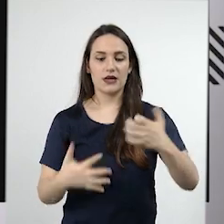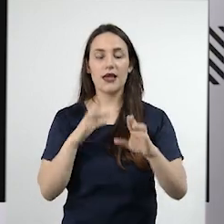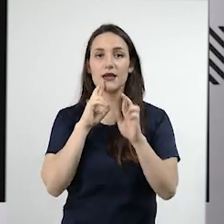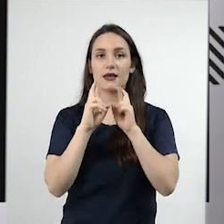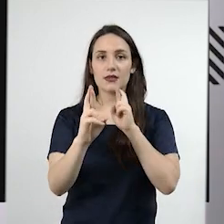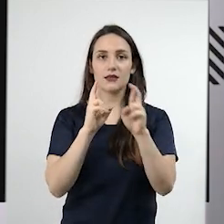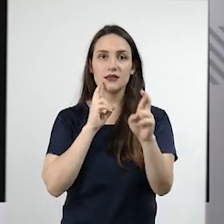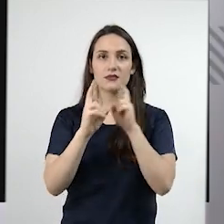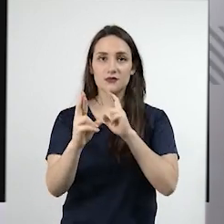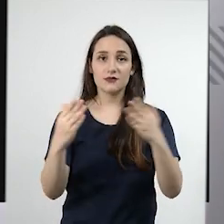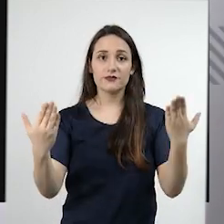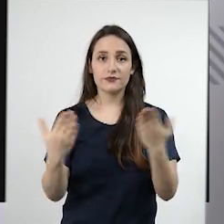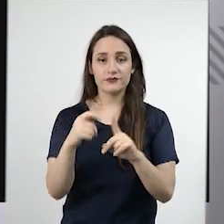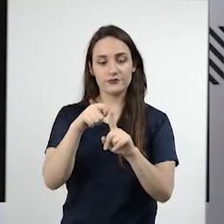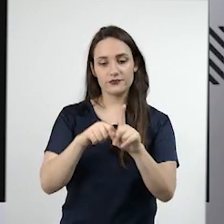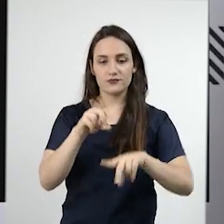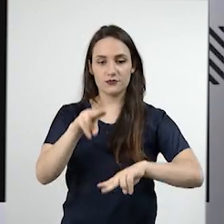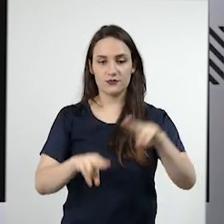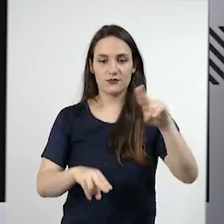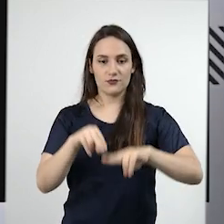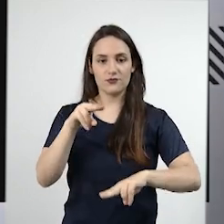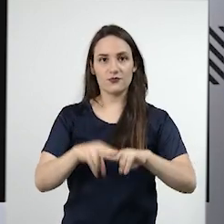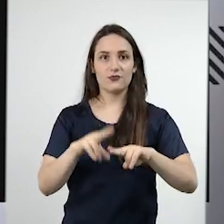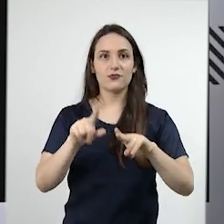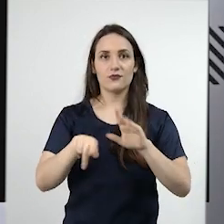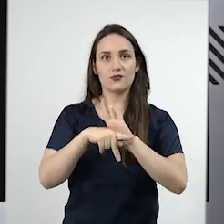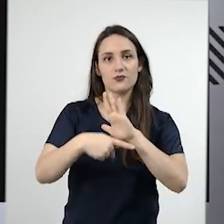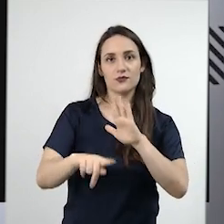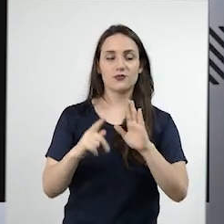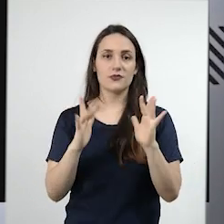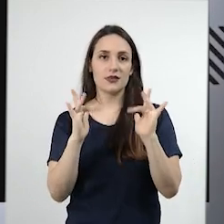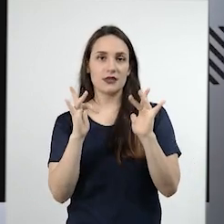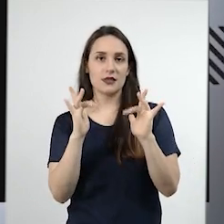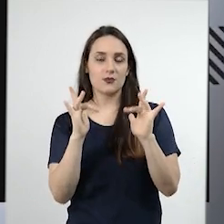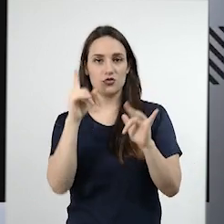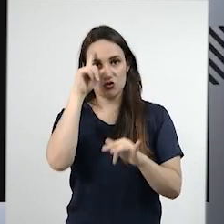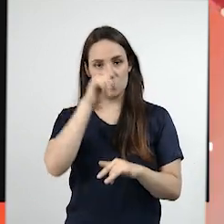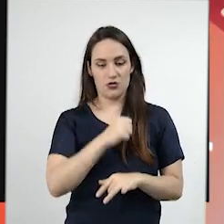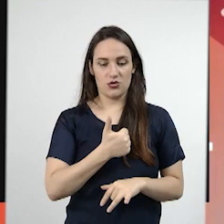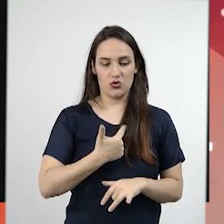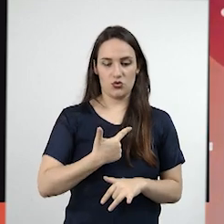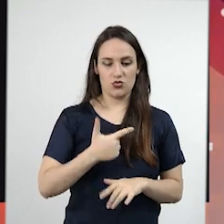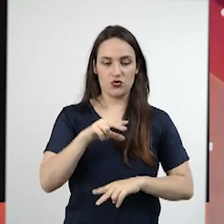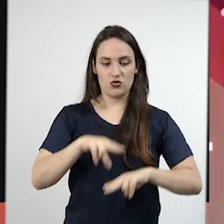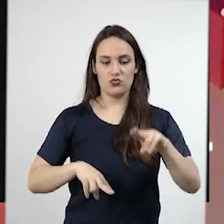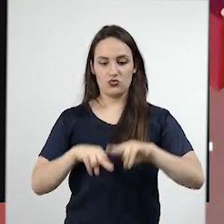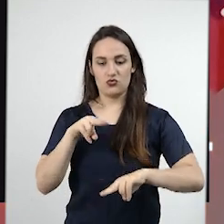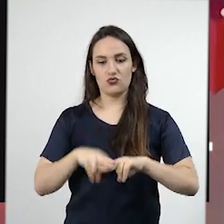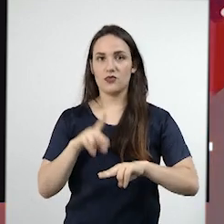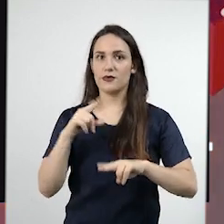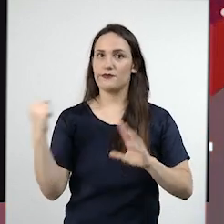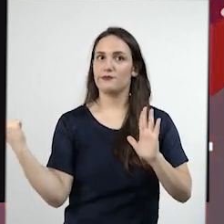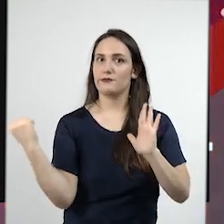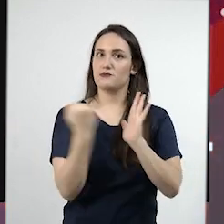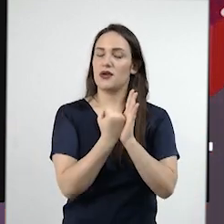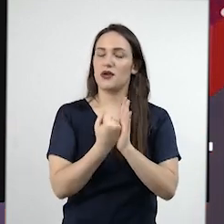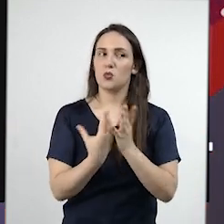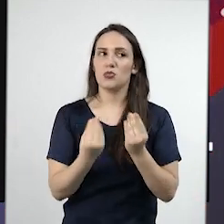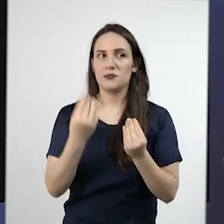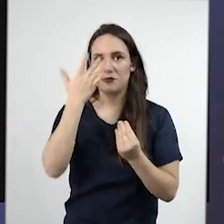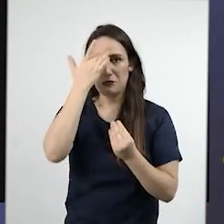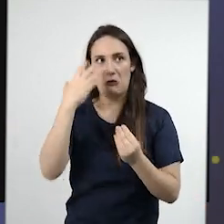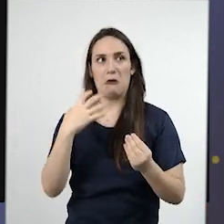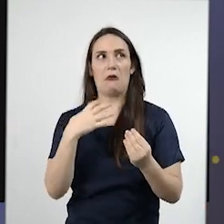relacionamentos. A gente está no mês de junho, mês dos namorados. Dia 12 de junho é uma data bastante emblemática para